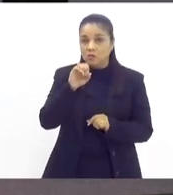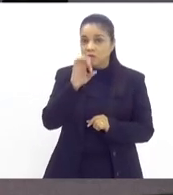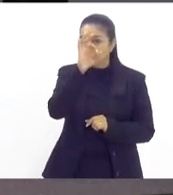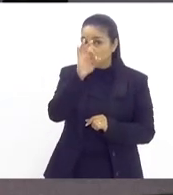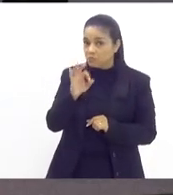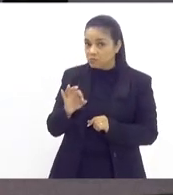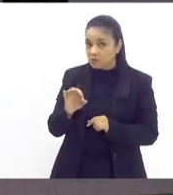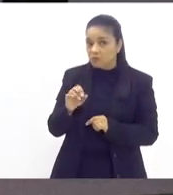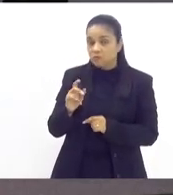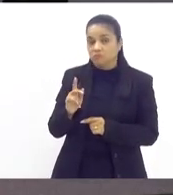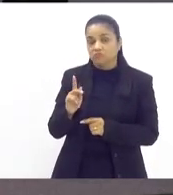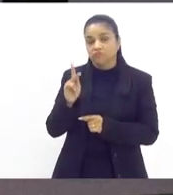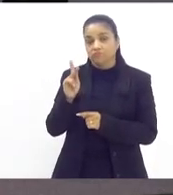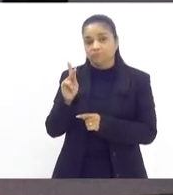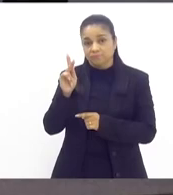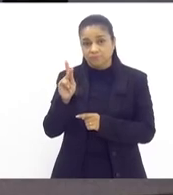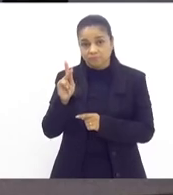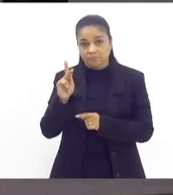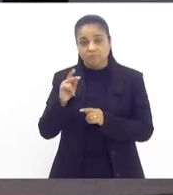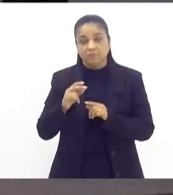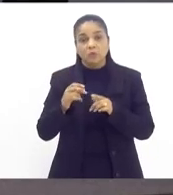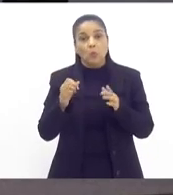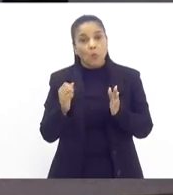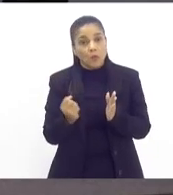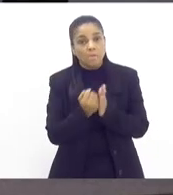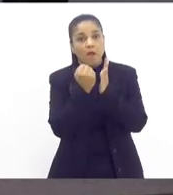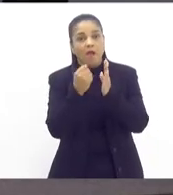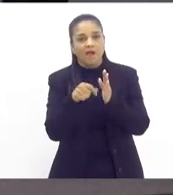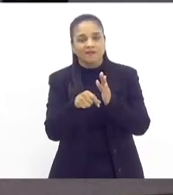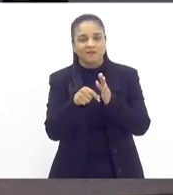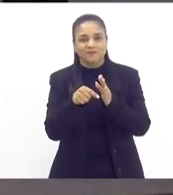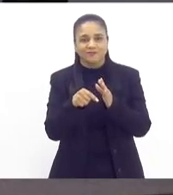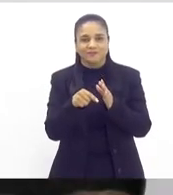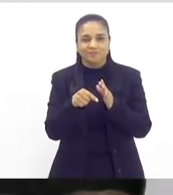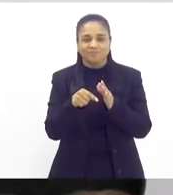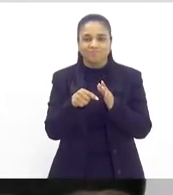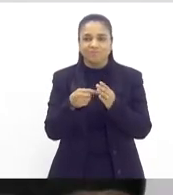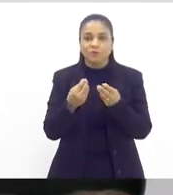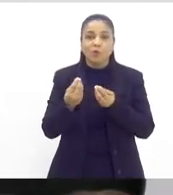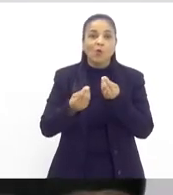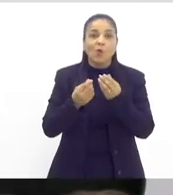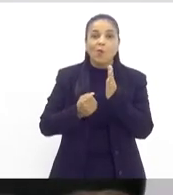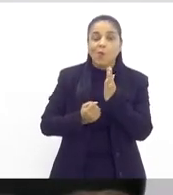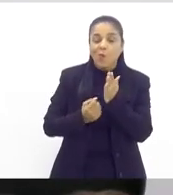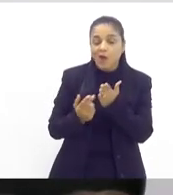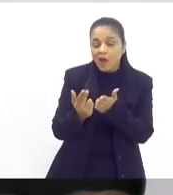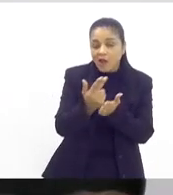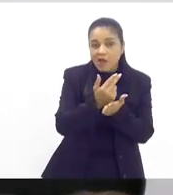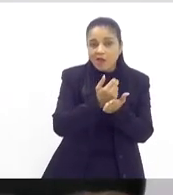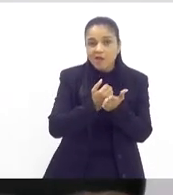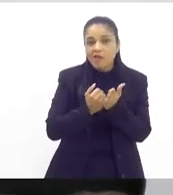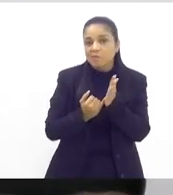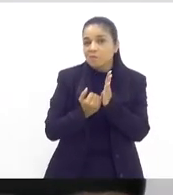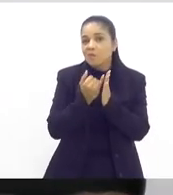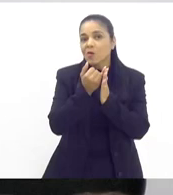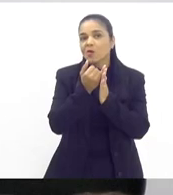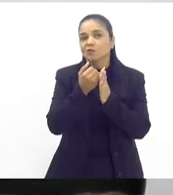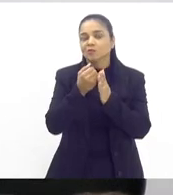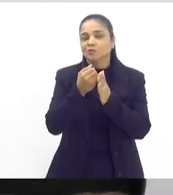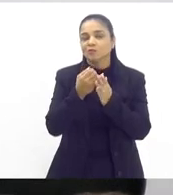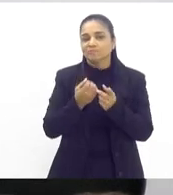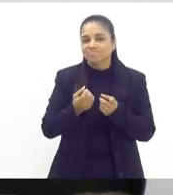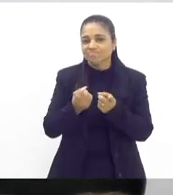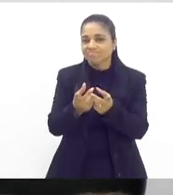petróleo e 60% do nosso gás. Com isso, impacta na forma da gente gerir o próprio imposto sobre o consumo. Vale lembrar que em